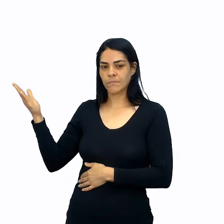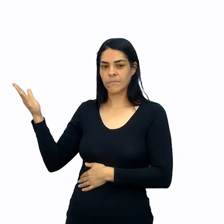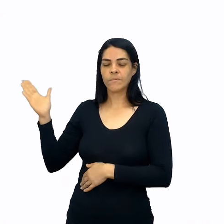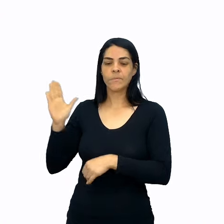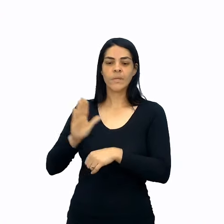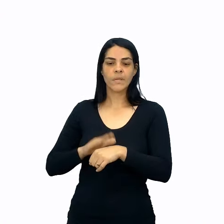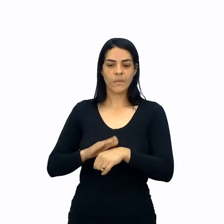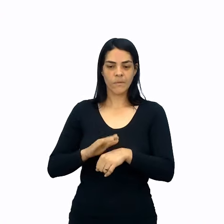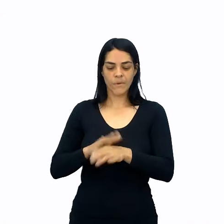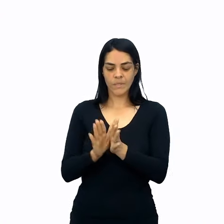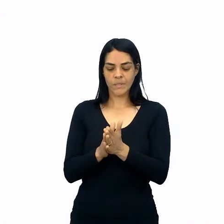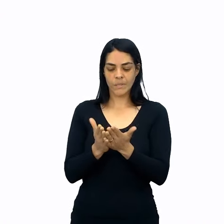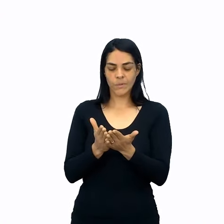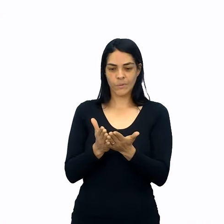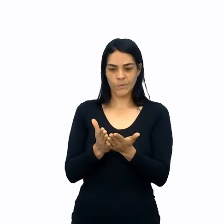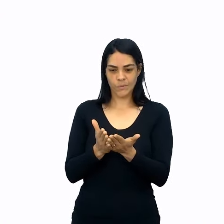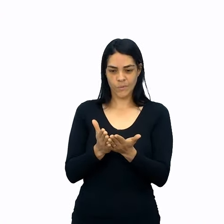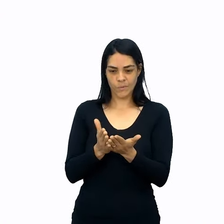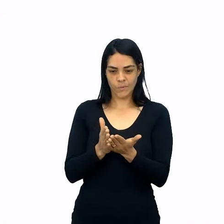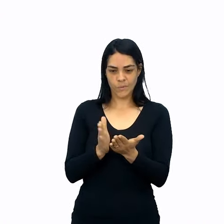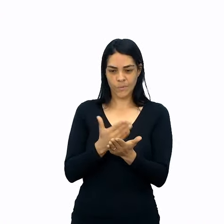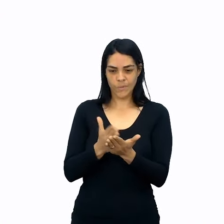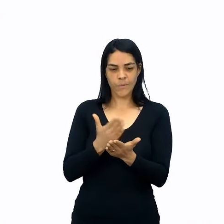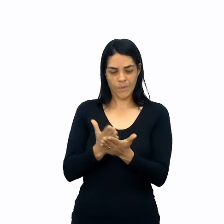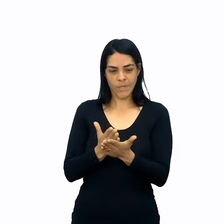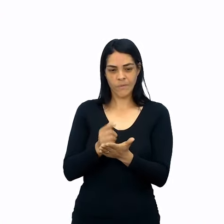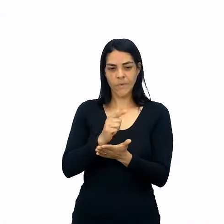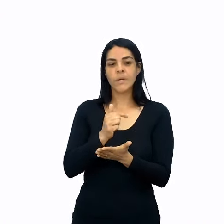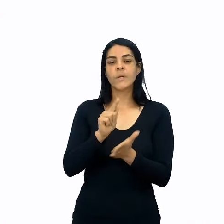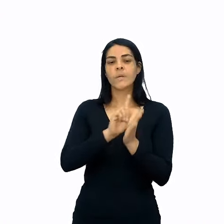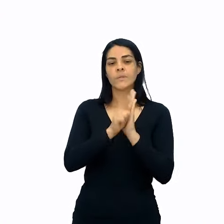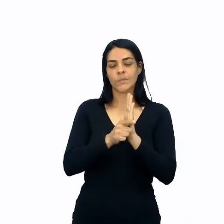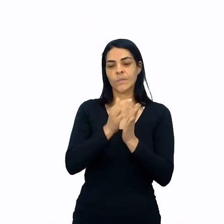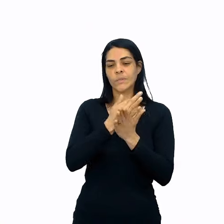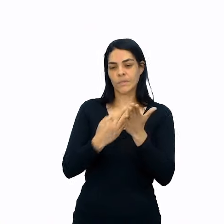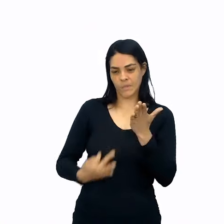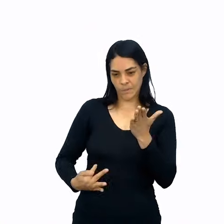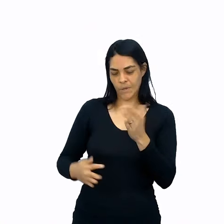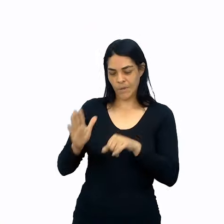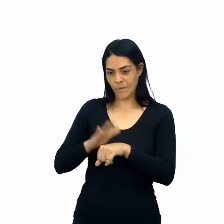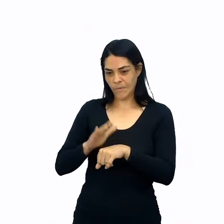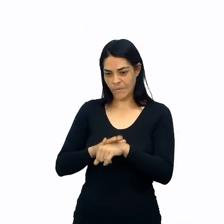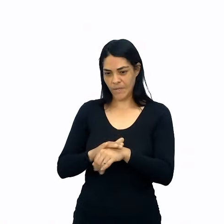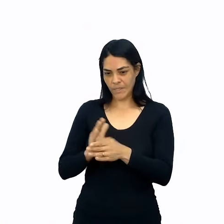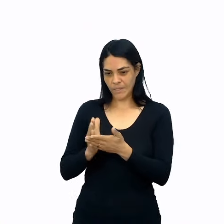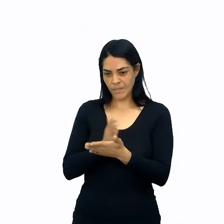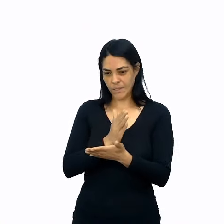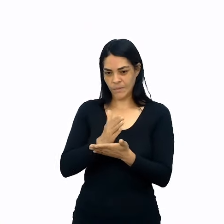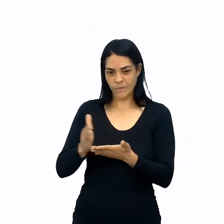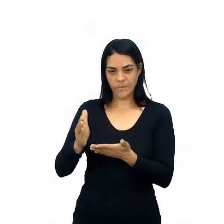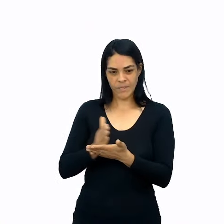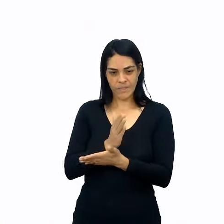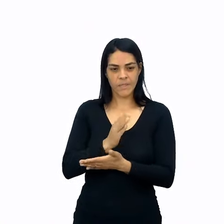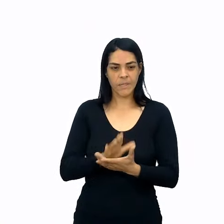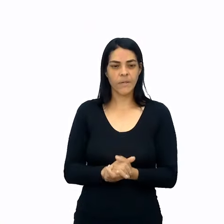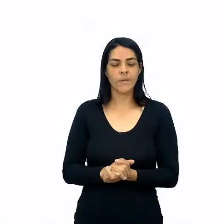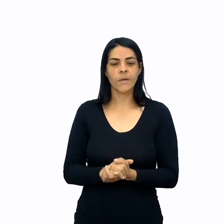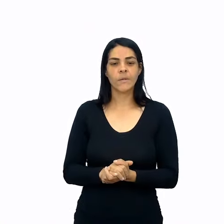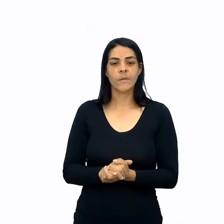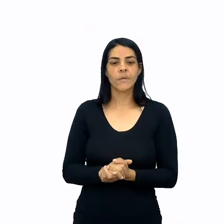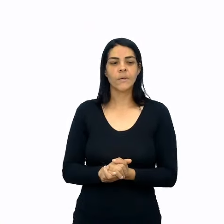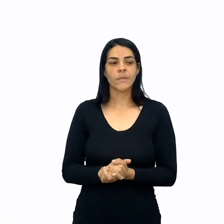em seu livro, que fala sobre gêneros textuais, essa divisão. Pensando nos domínios, aqui à esquerda, como estamos vendo, domínios